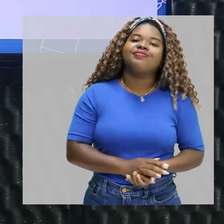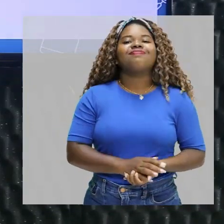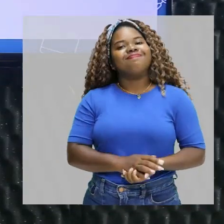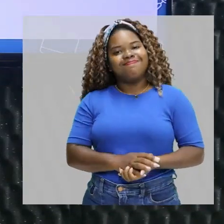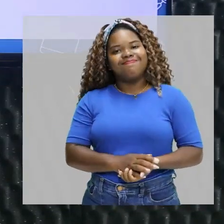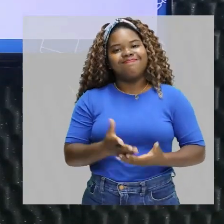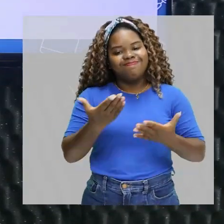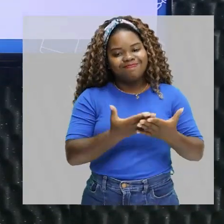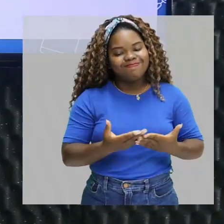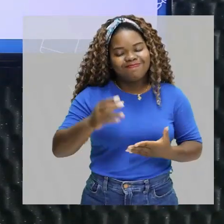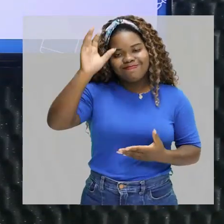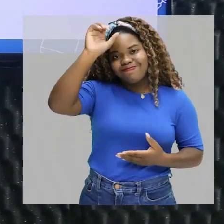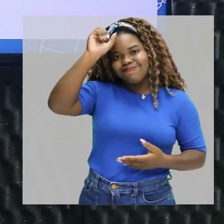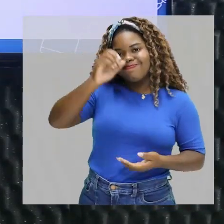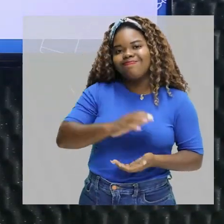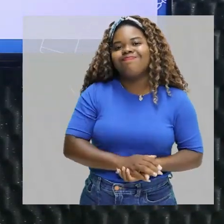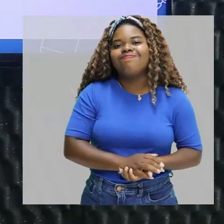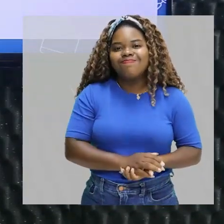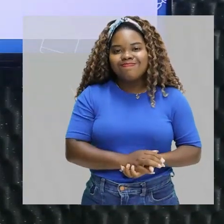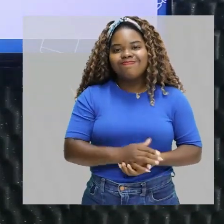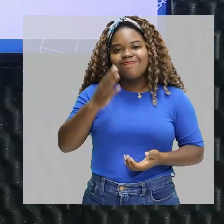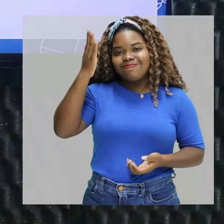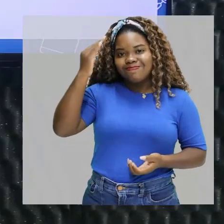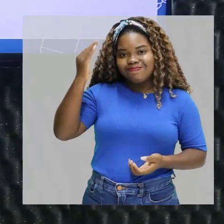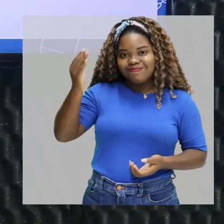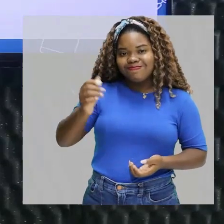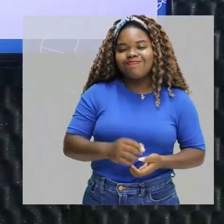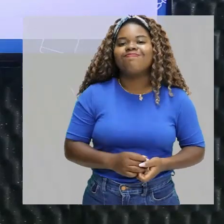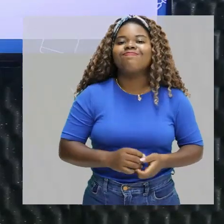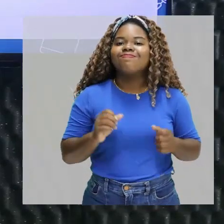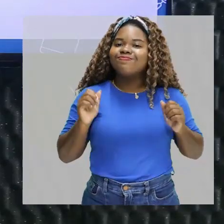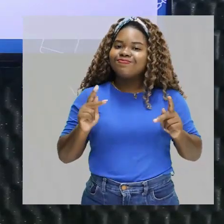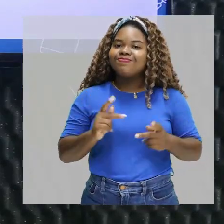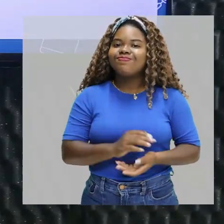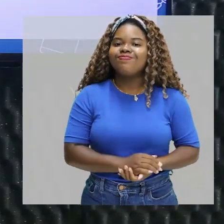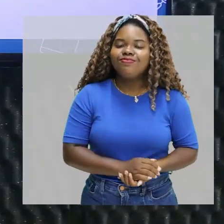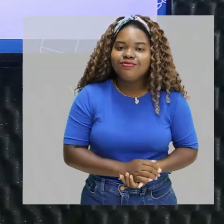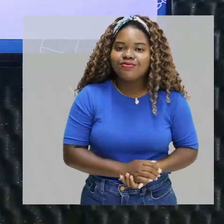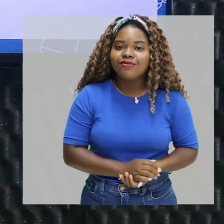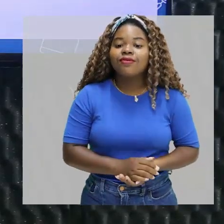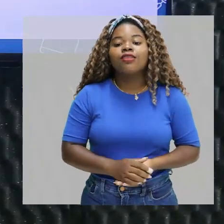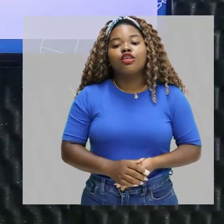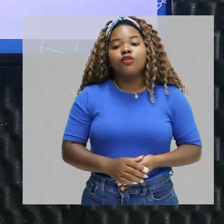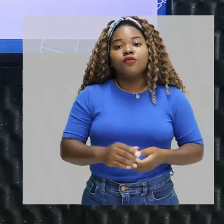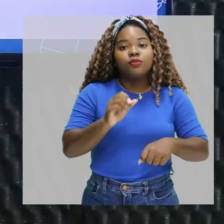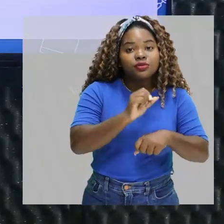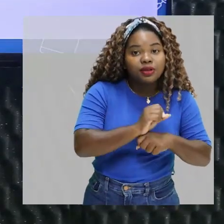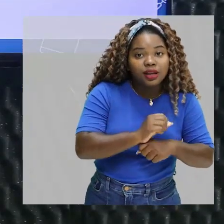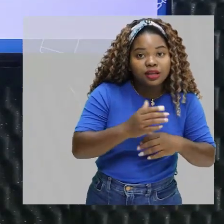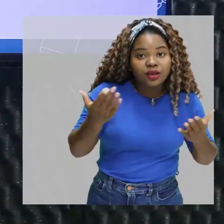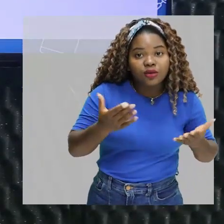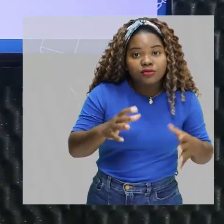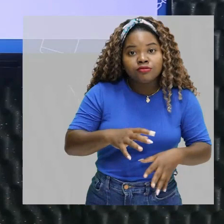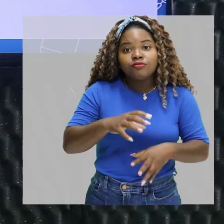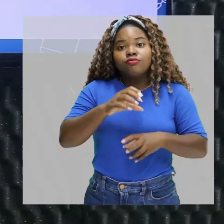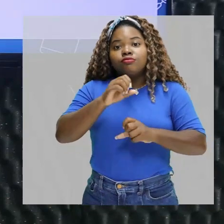daquele up nos teus estudos e alcance os teus objetivos porque essa é a nossa missão então sem mais delongas ó